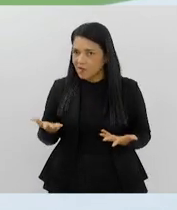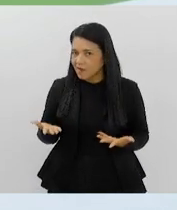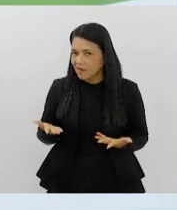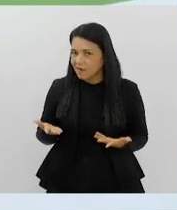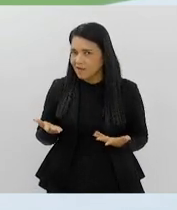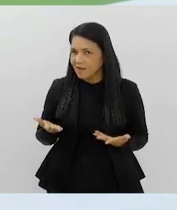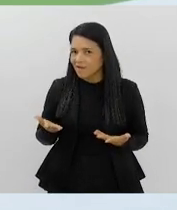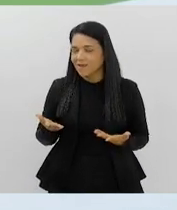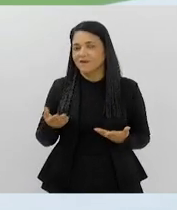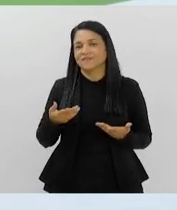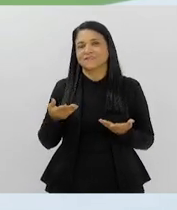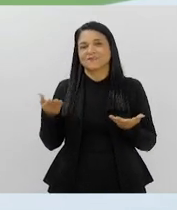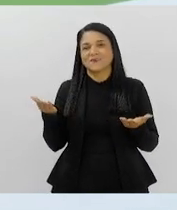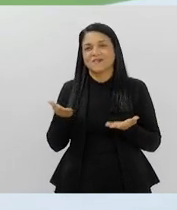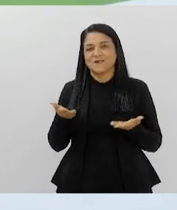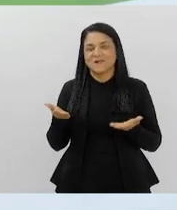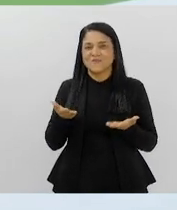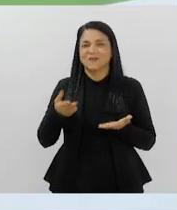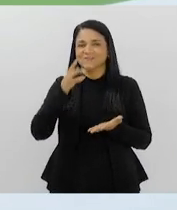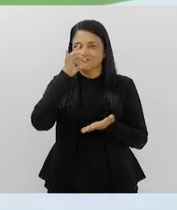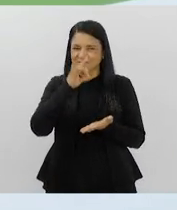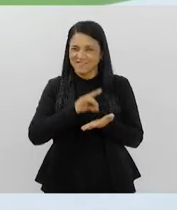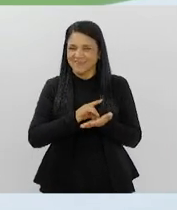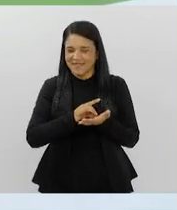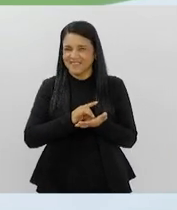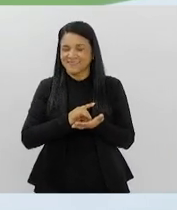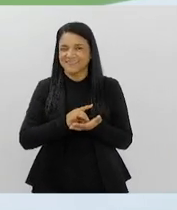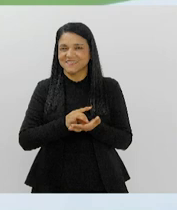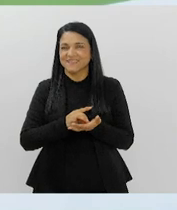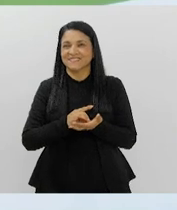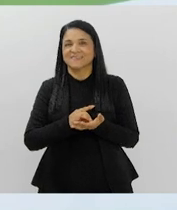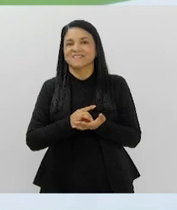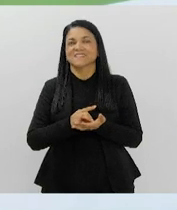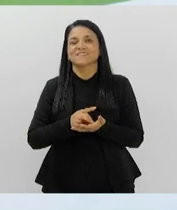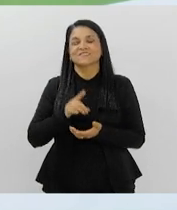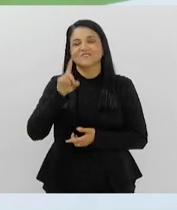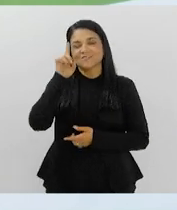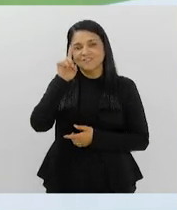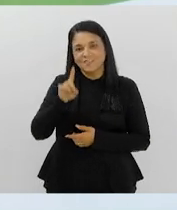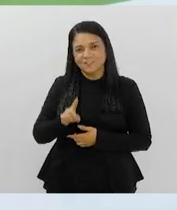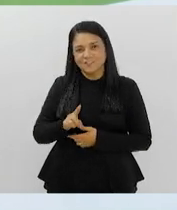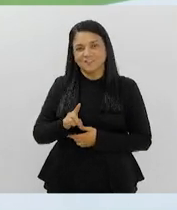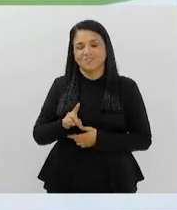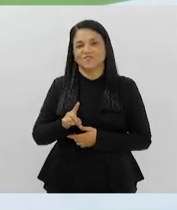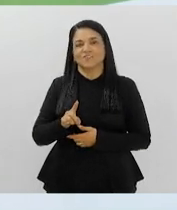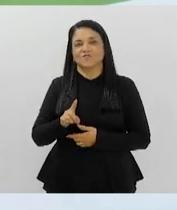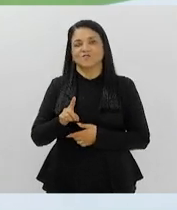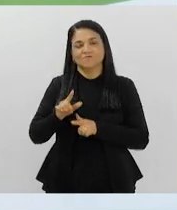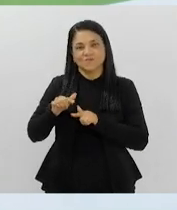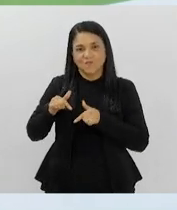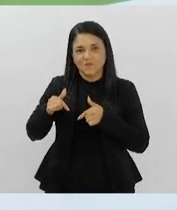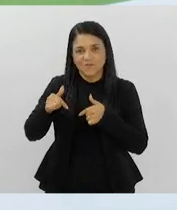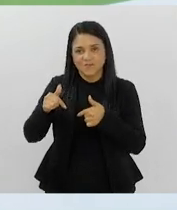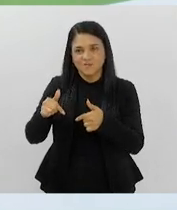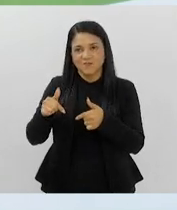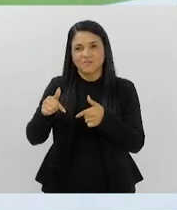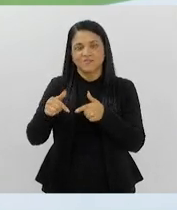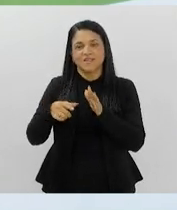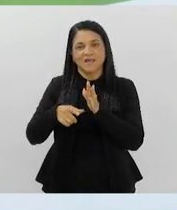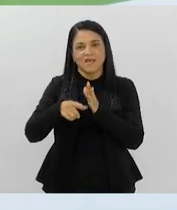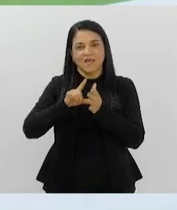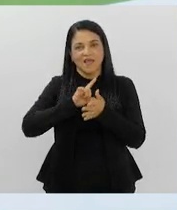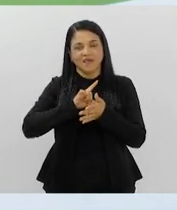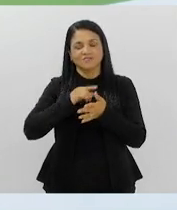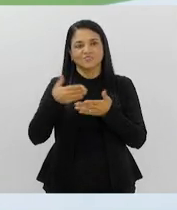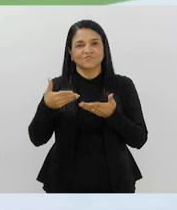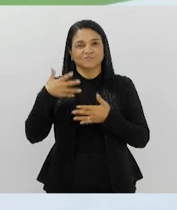Até hoje trazia isso como verdade, coronel Taopa, nosso diretor de operações, que precedeu, né, a minha estadia na